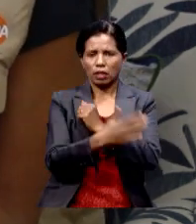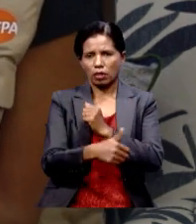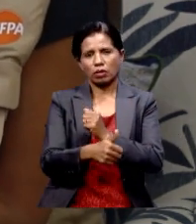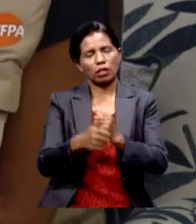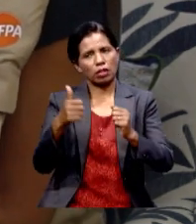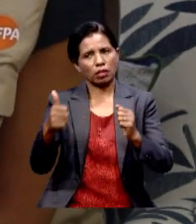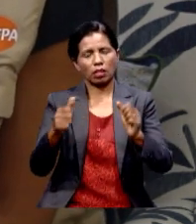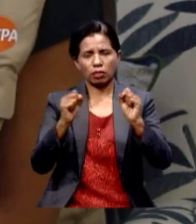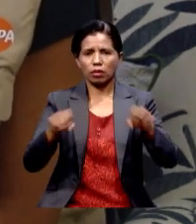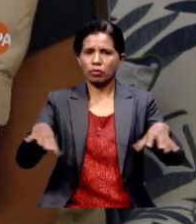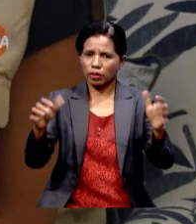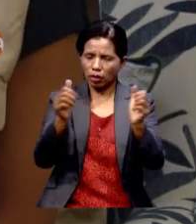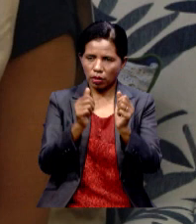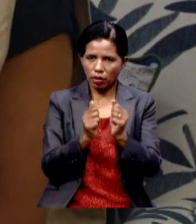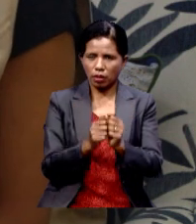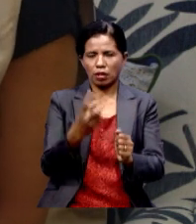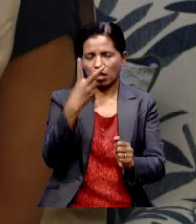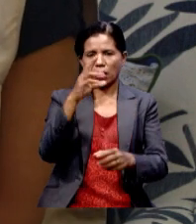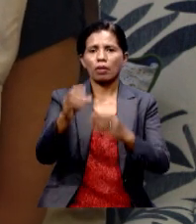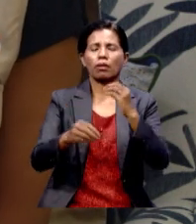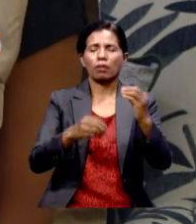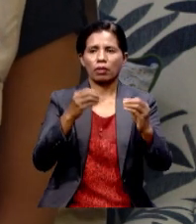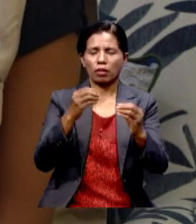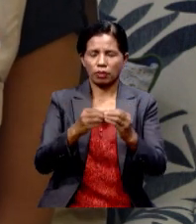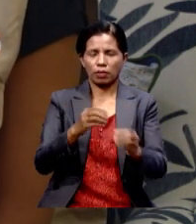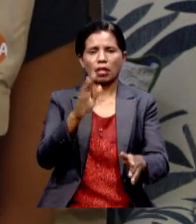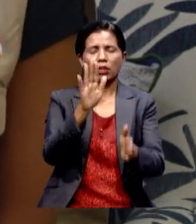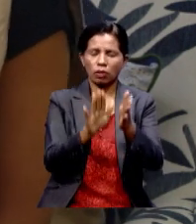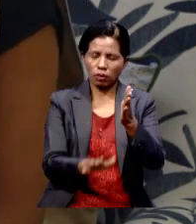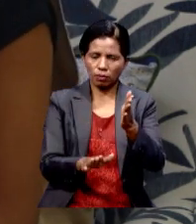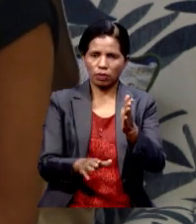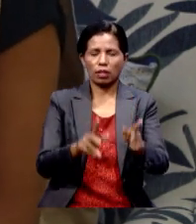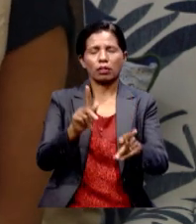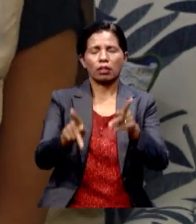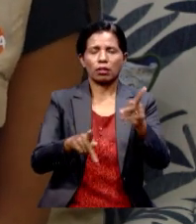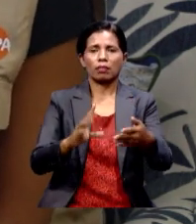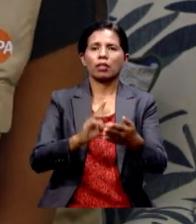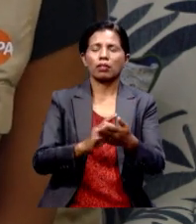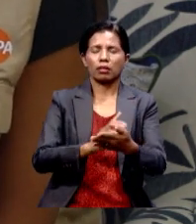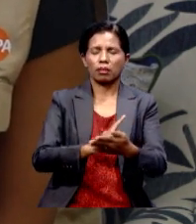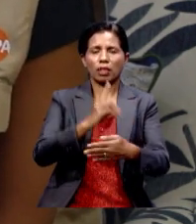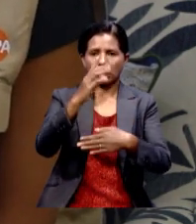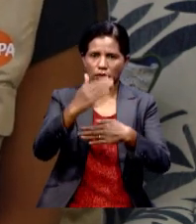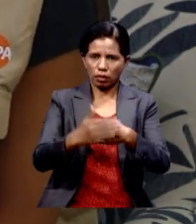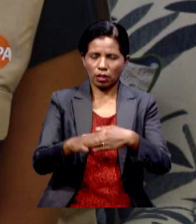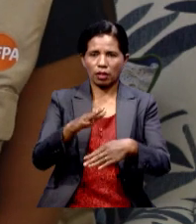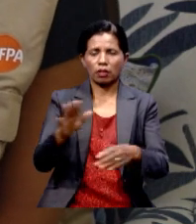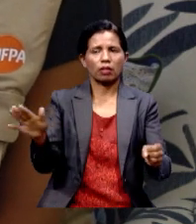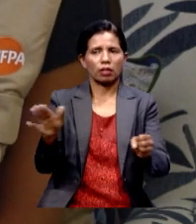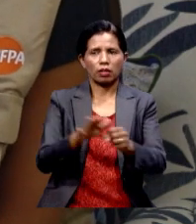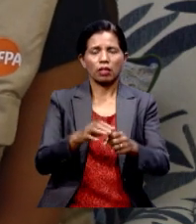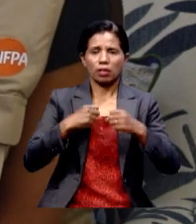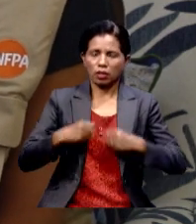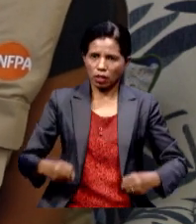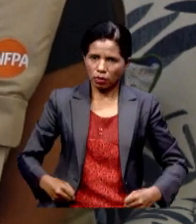para colaborar para conseguirmos taxas mais sustentáveis e que possamos, investindo na saúde